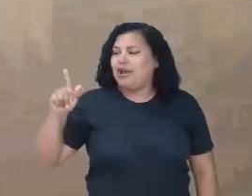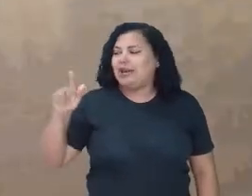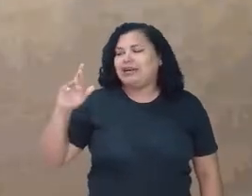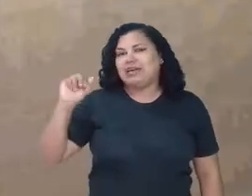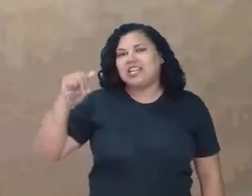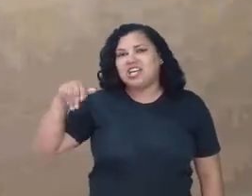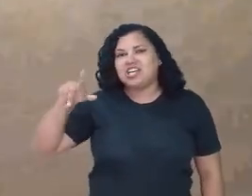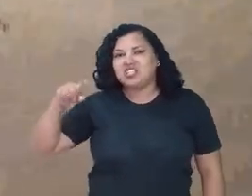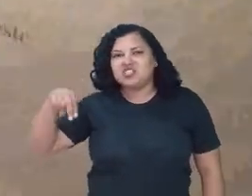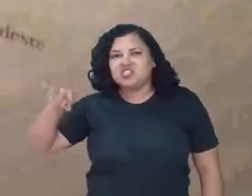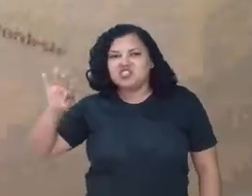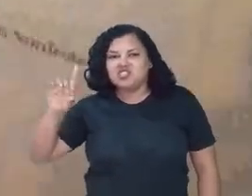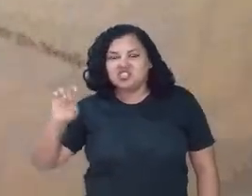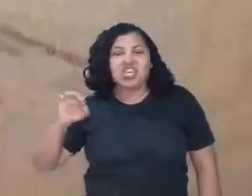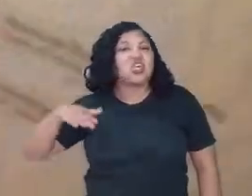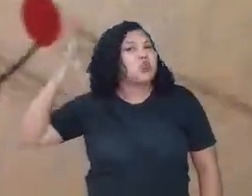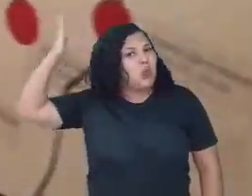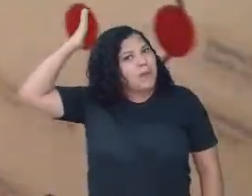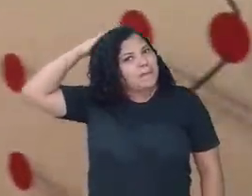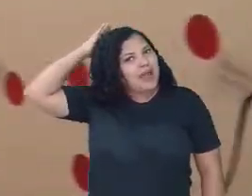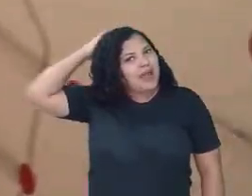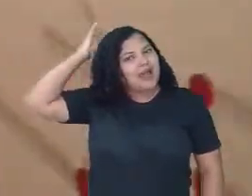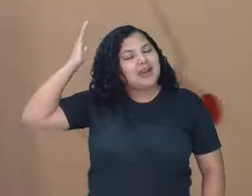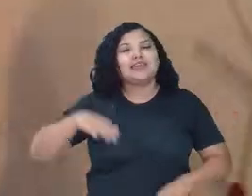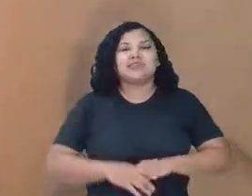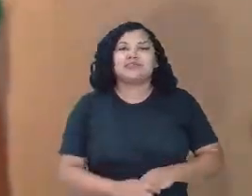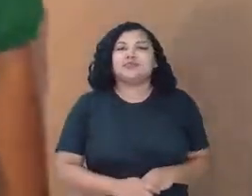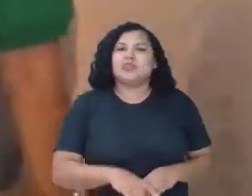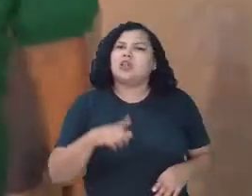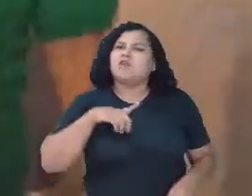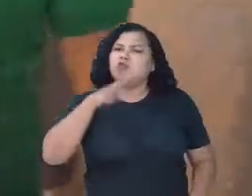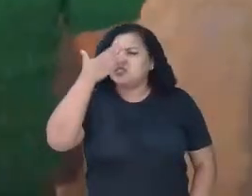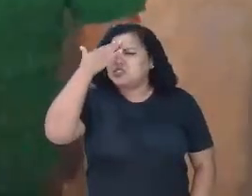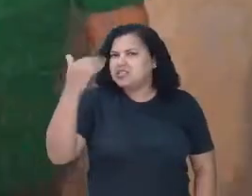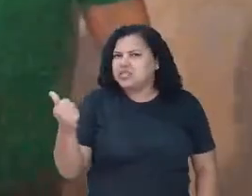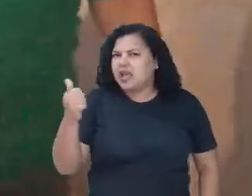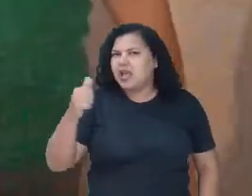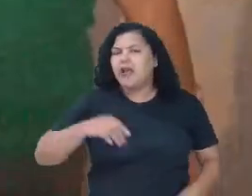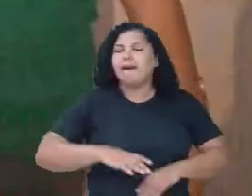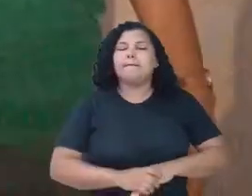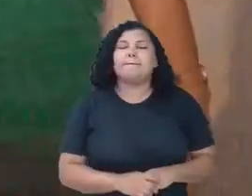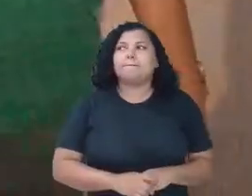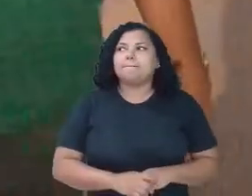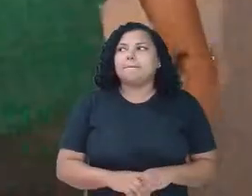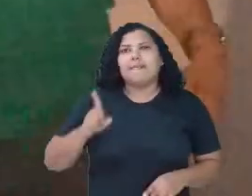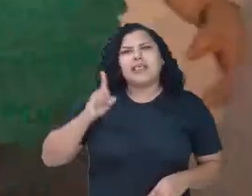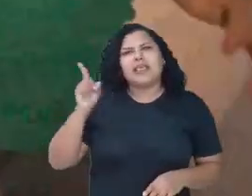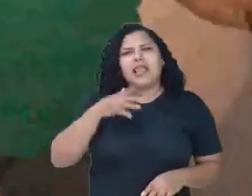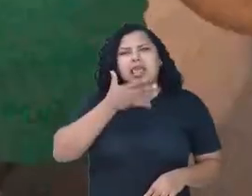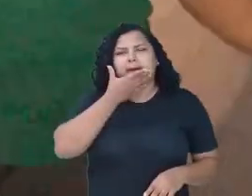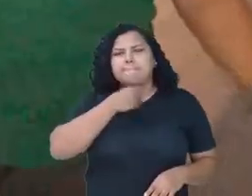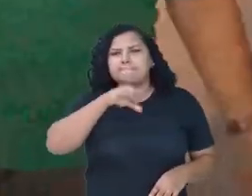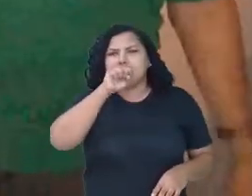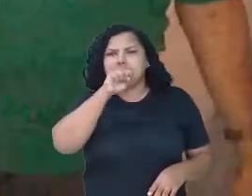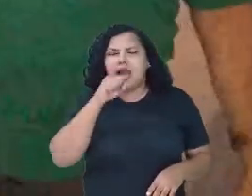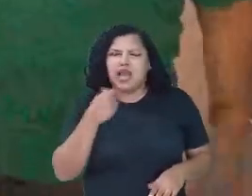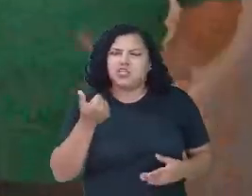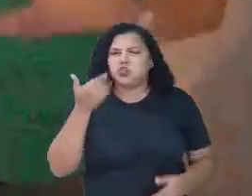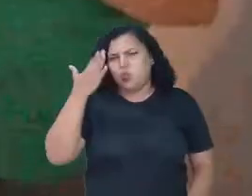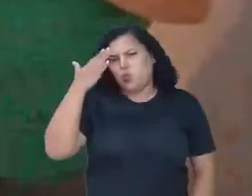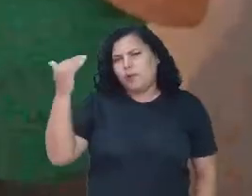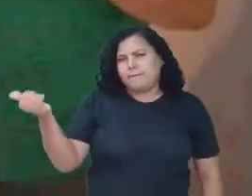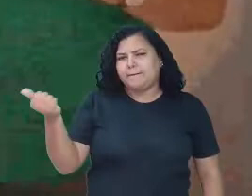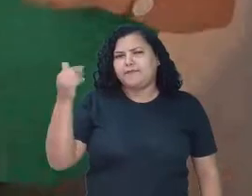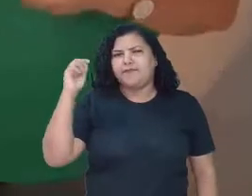Isso. O Emílio Gueldi, você sabe que ele é pai daquele gravurista, do Oswald Gueldi. Sim. Né? E ele era um cara